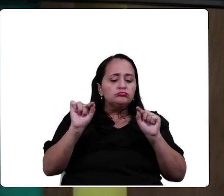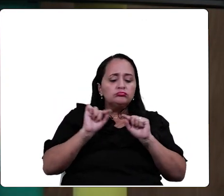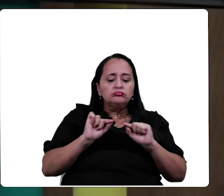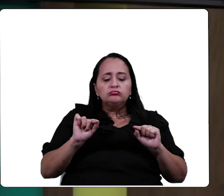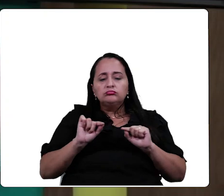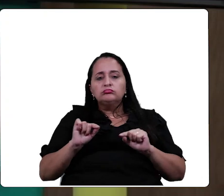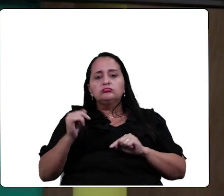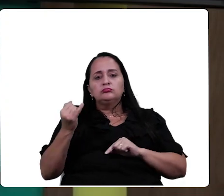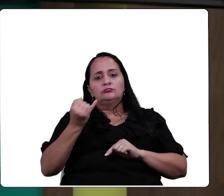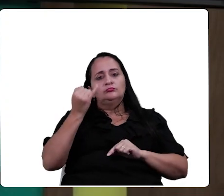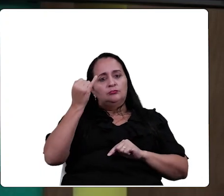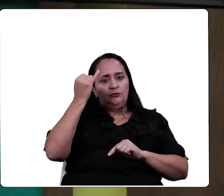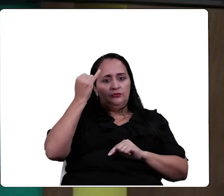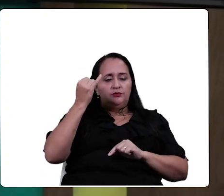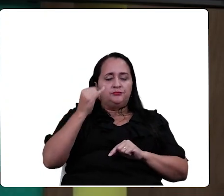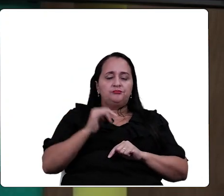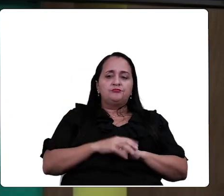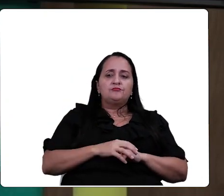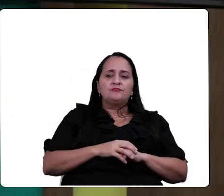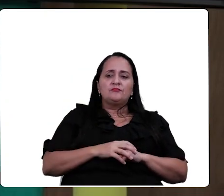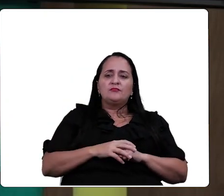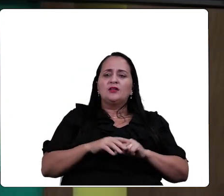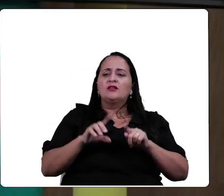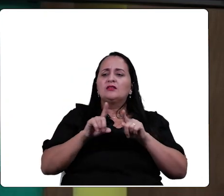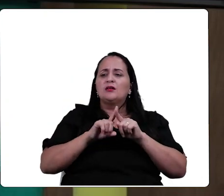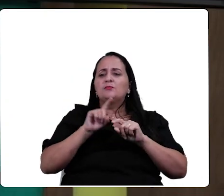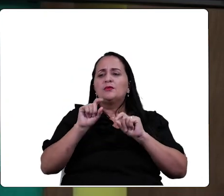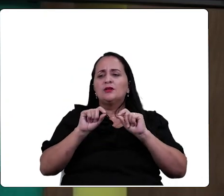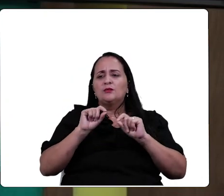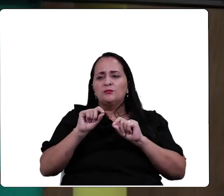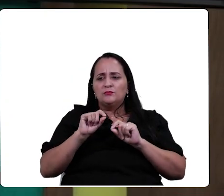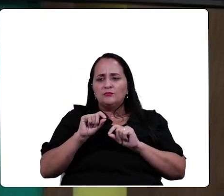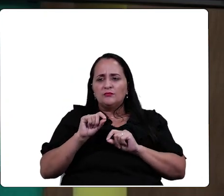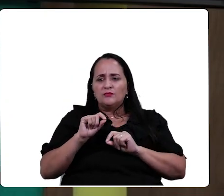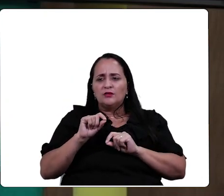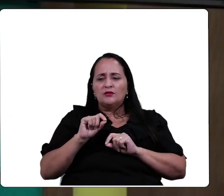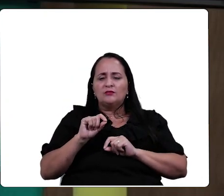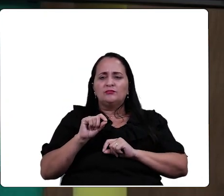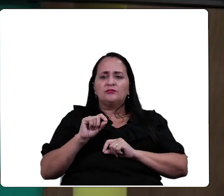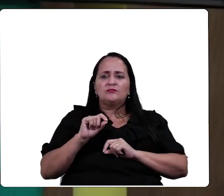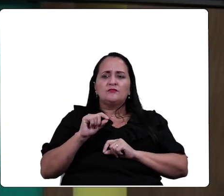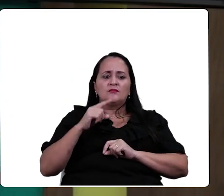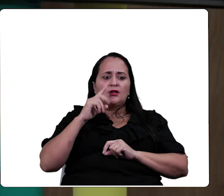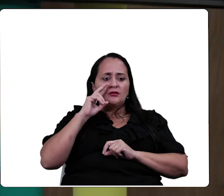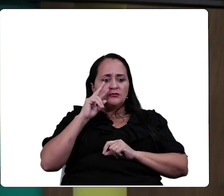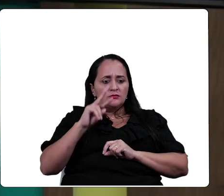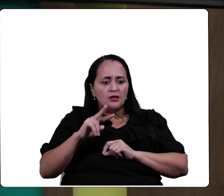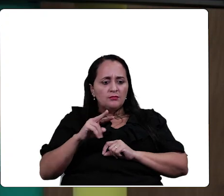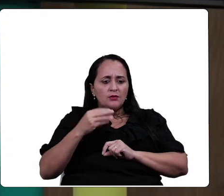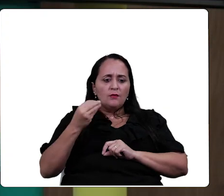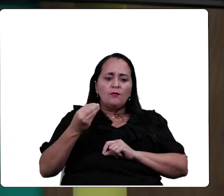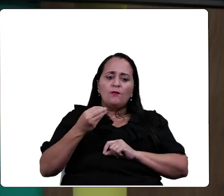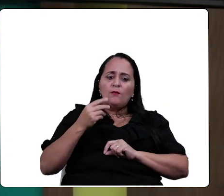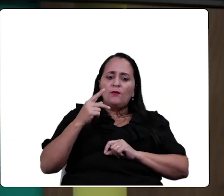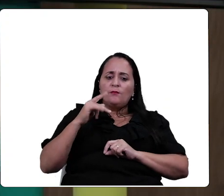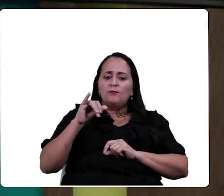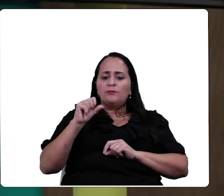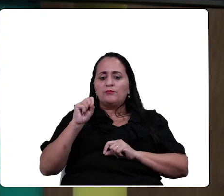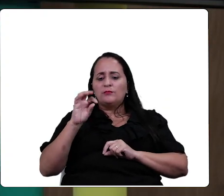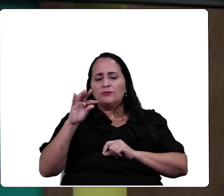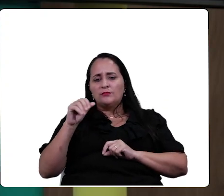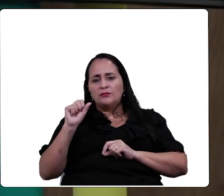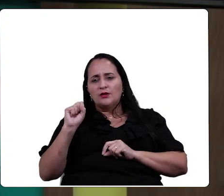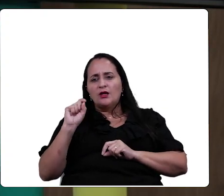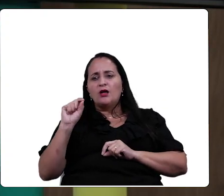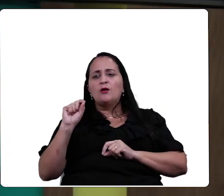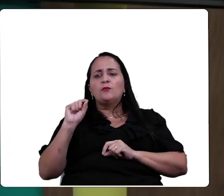Outra forma da gente identificar, localizar essas pistas textuais é